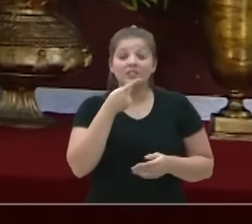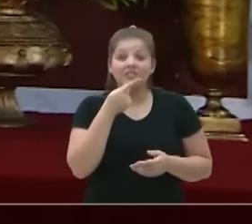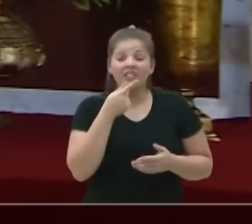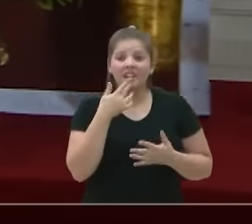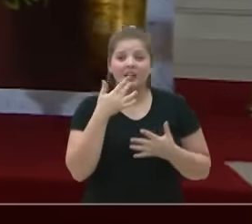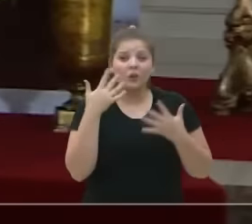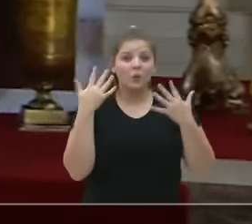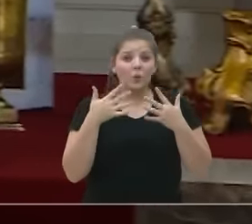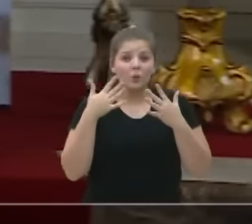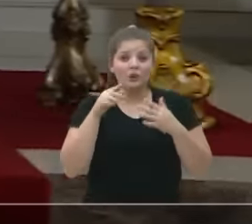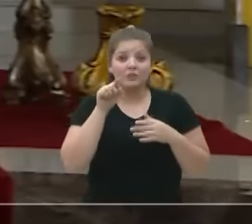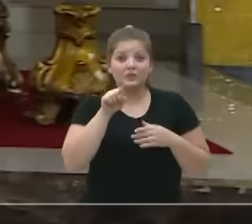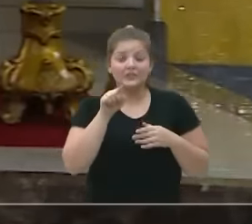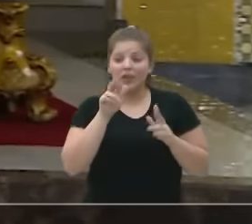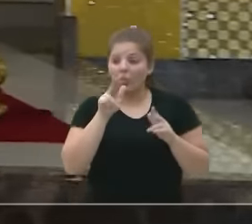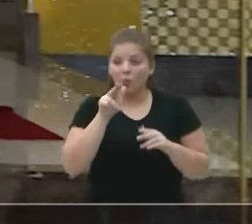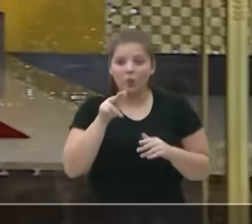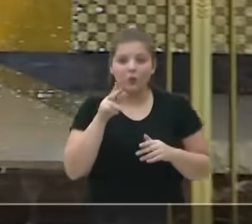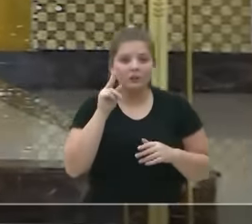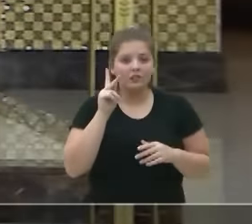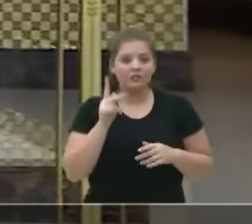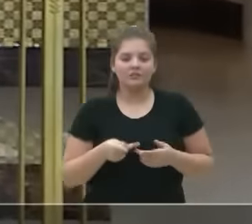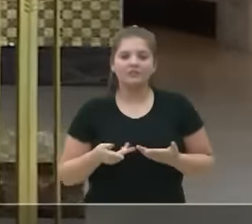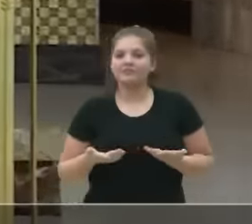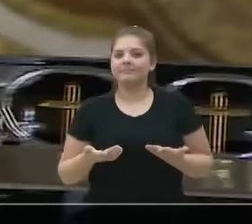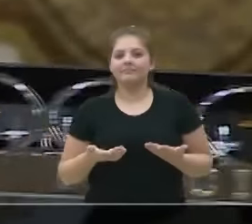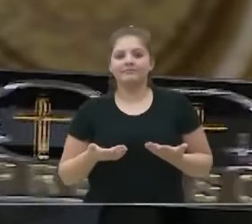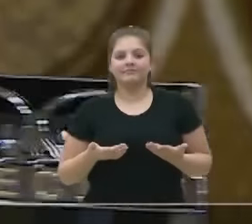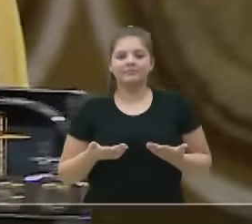que parece que o senhor não vai estar lá. Vou, ixi Maria.